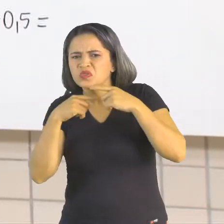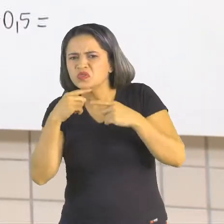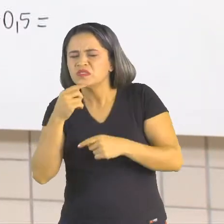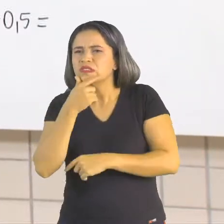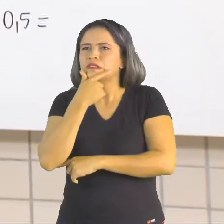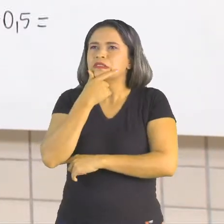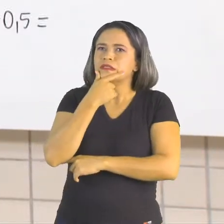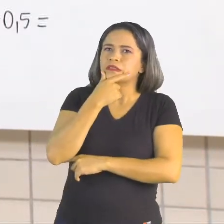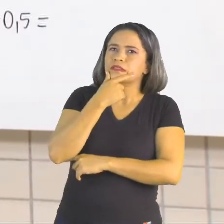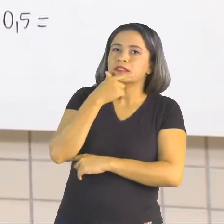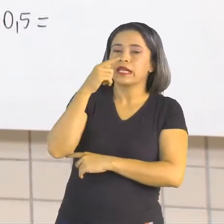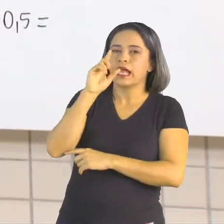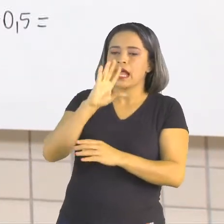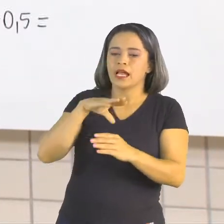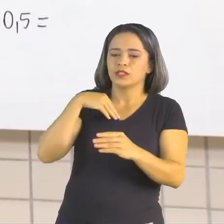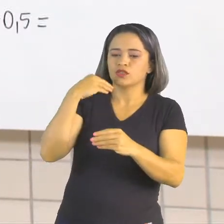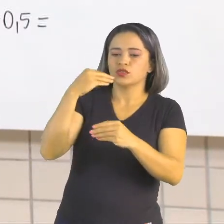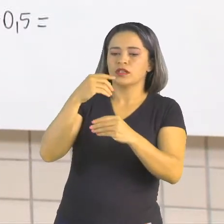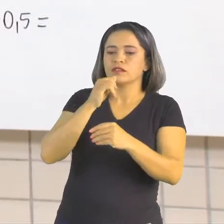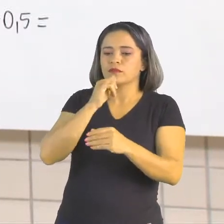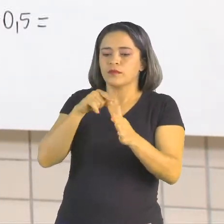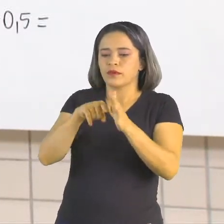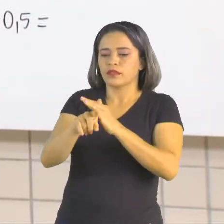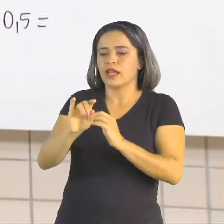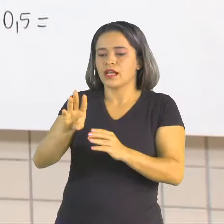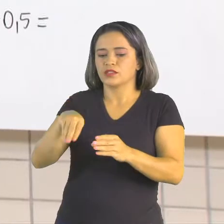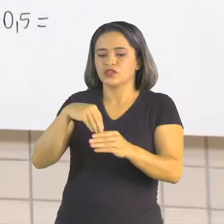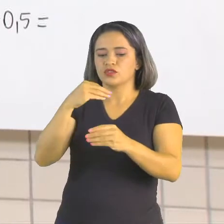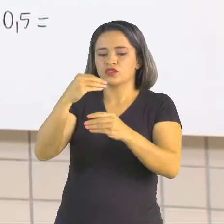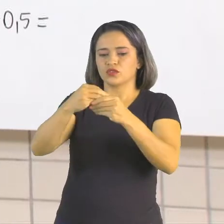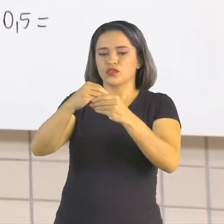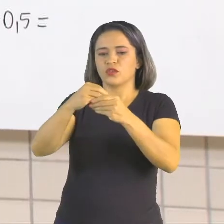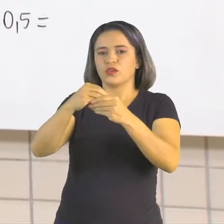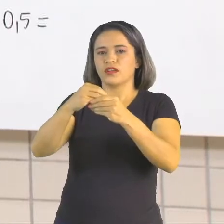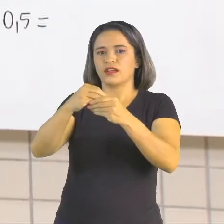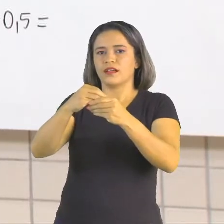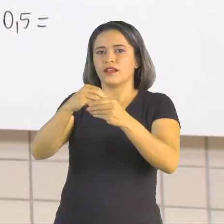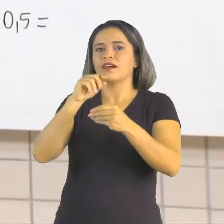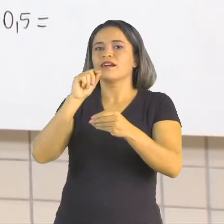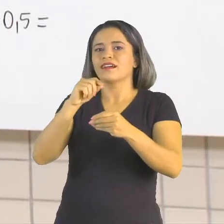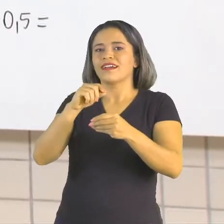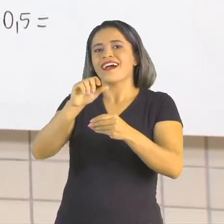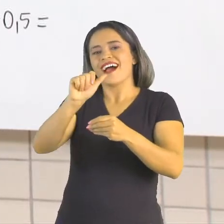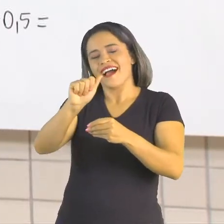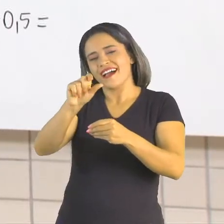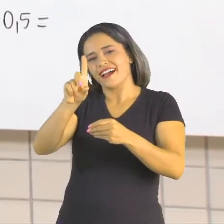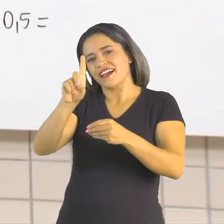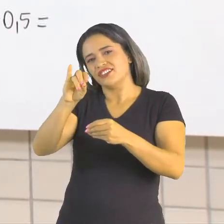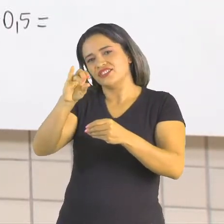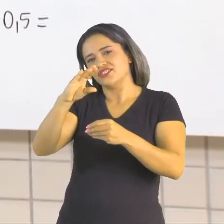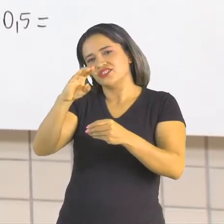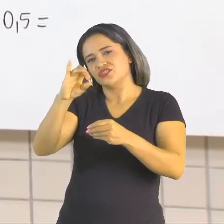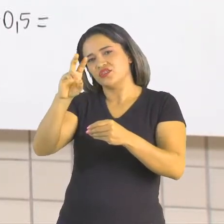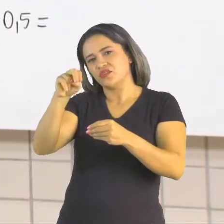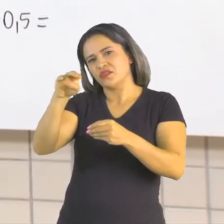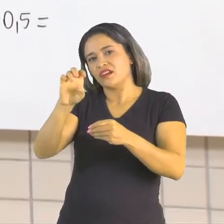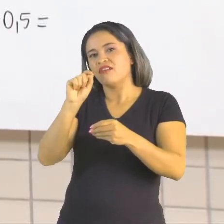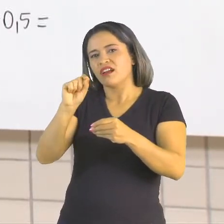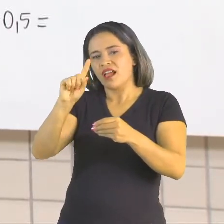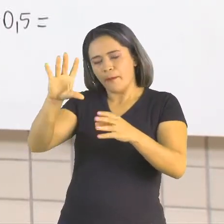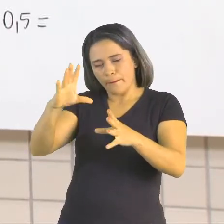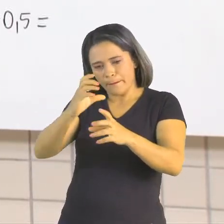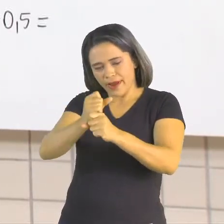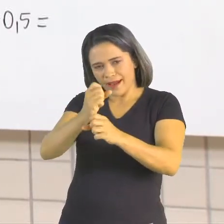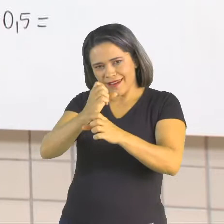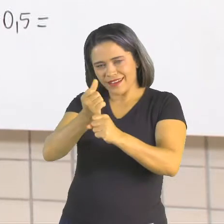aparecer, adicione os dois números. Adição é o quê? Adição é a operação de mais, ou seja,